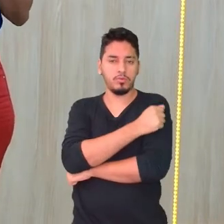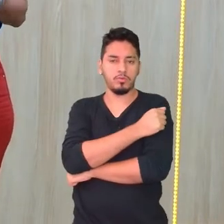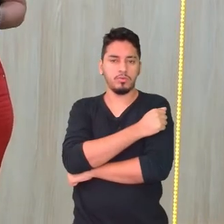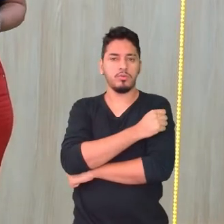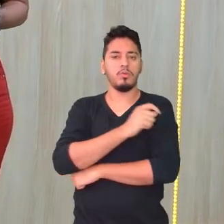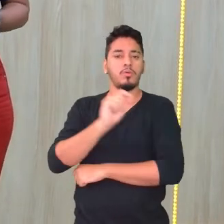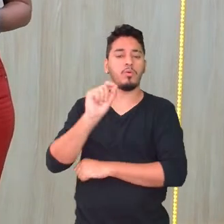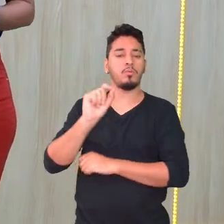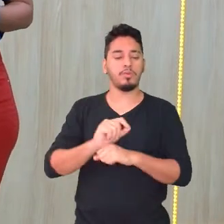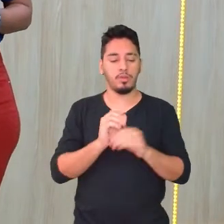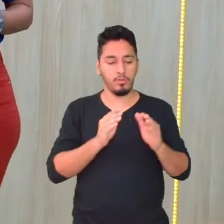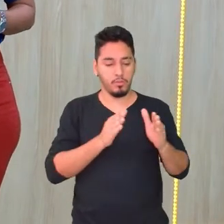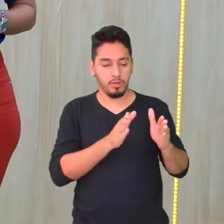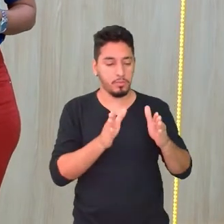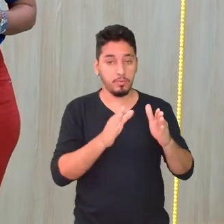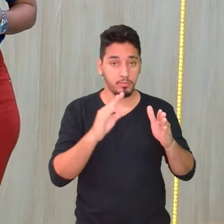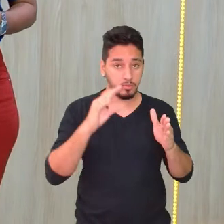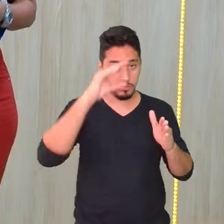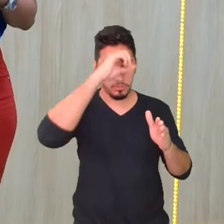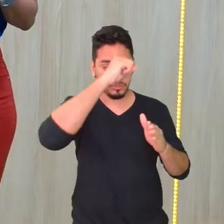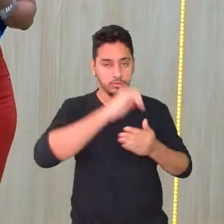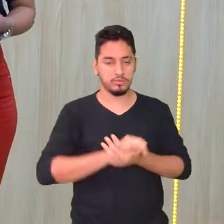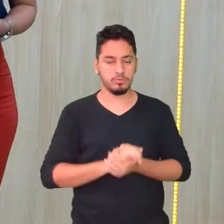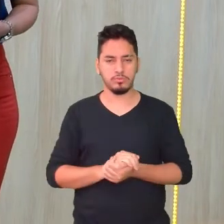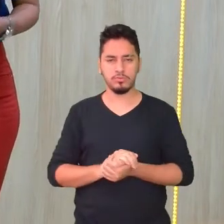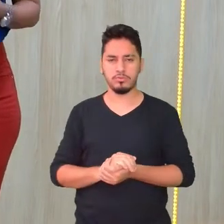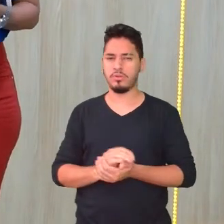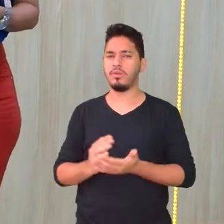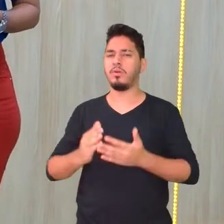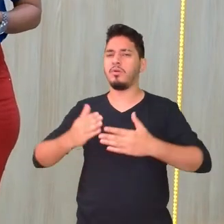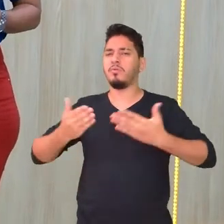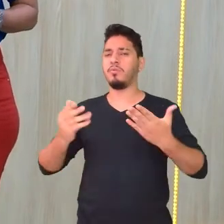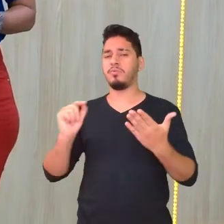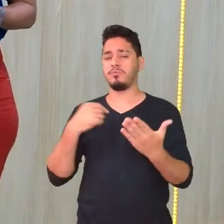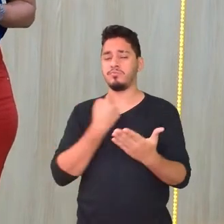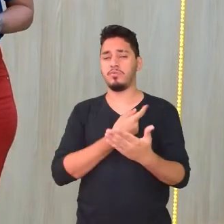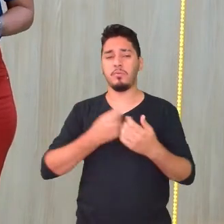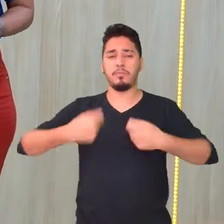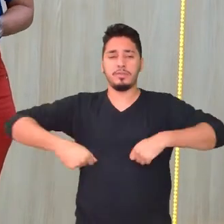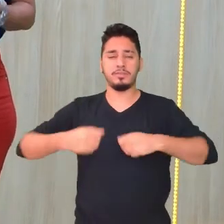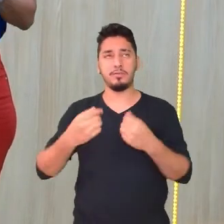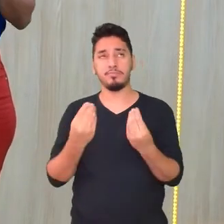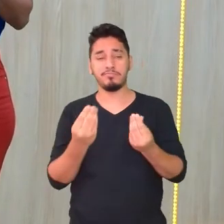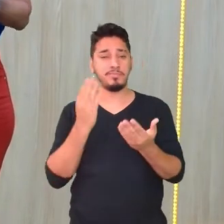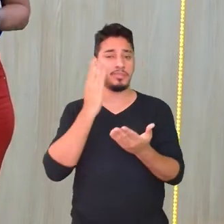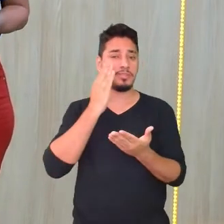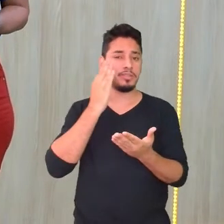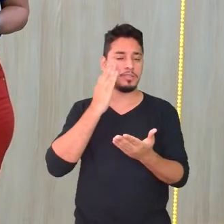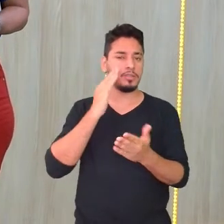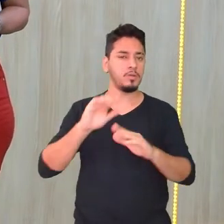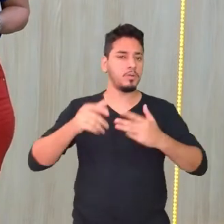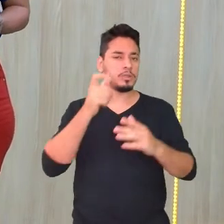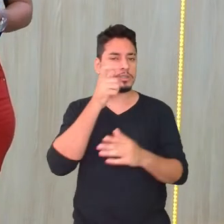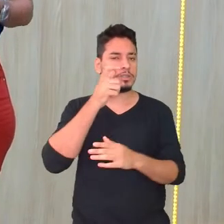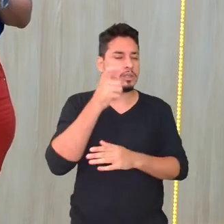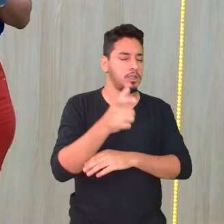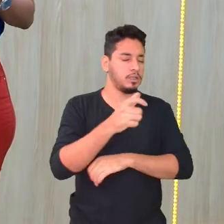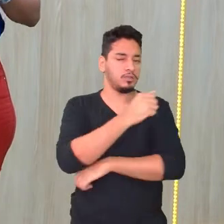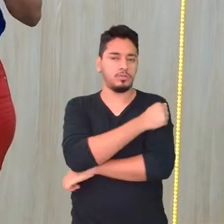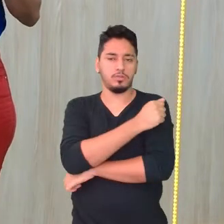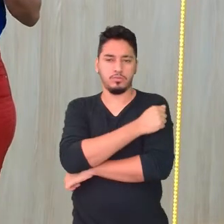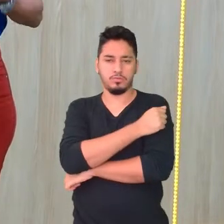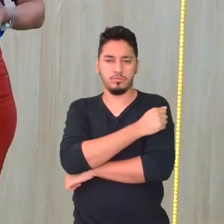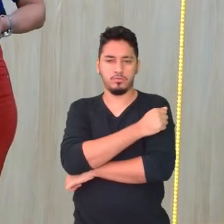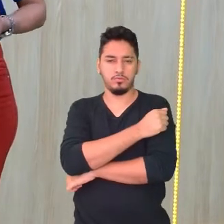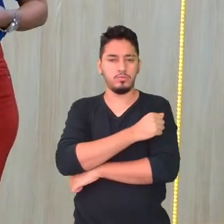como pontes para o aprendizado. Em que medida a gente precisa considerar as propensões dos estudantes, os